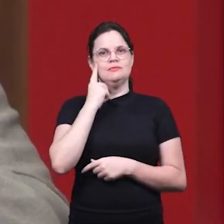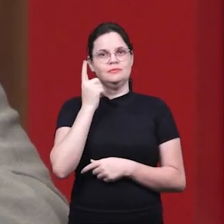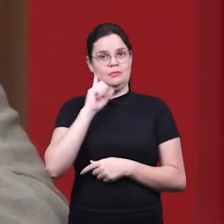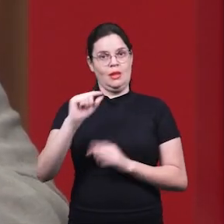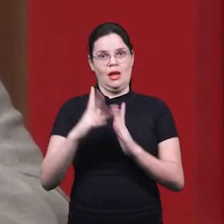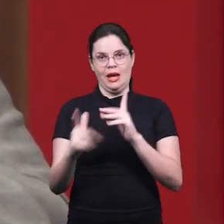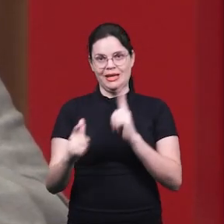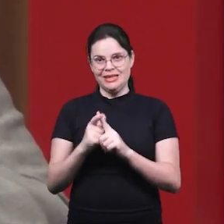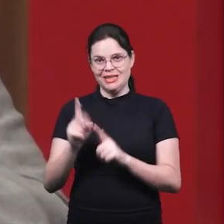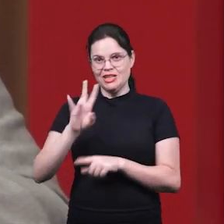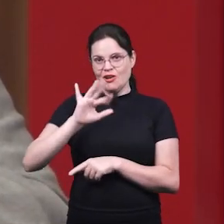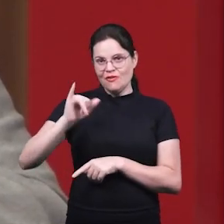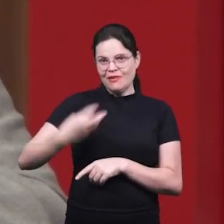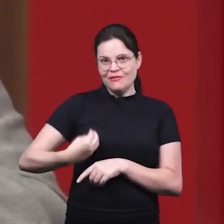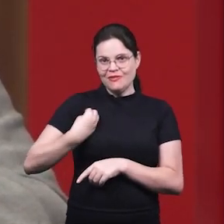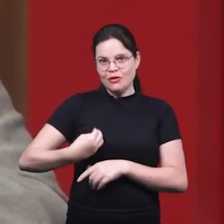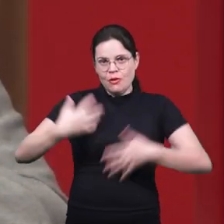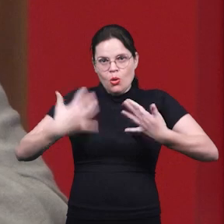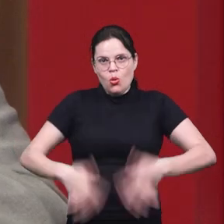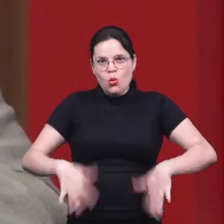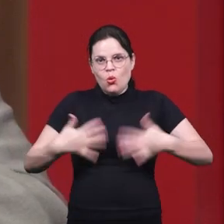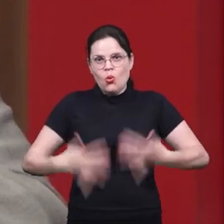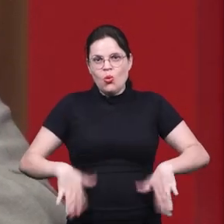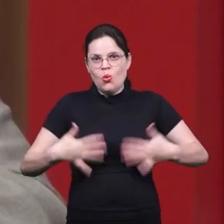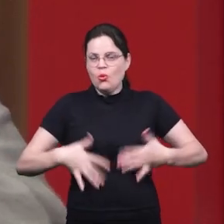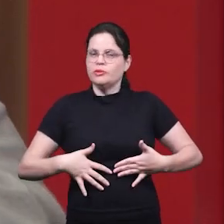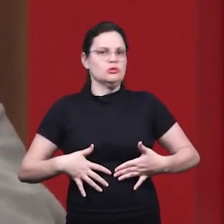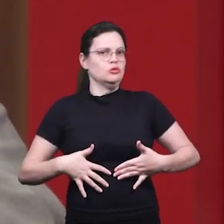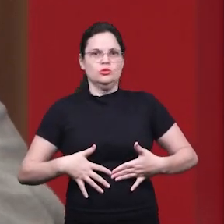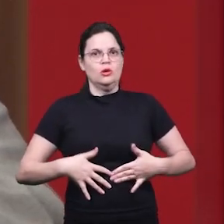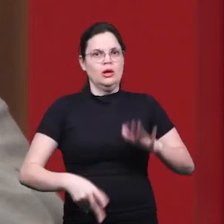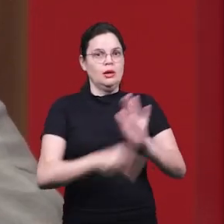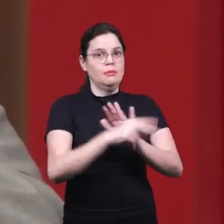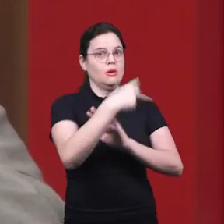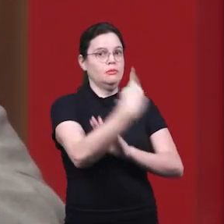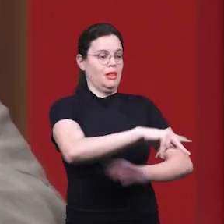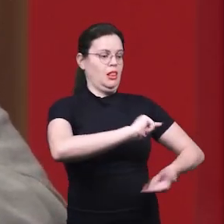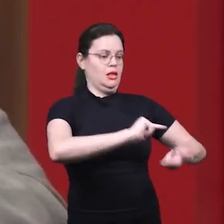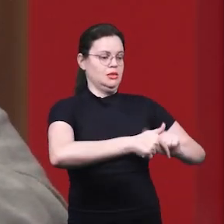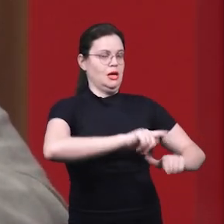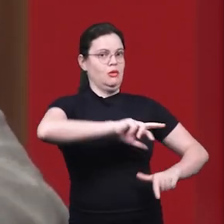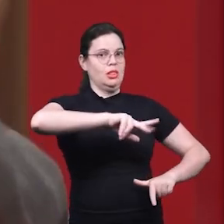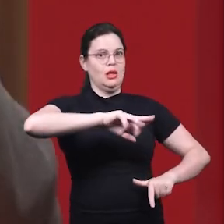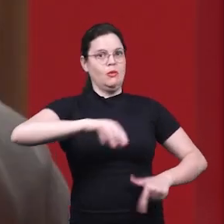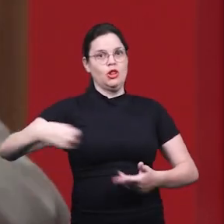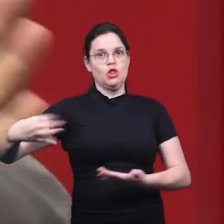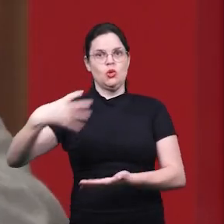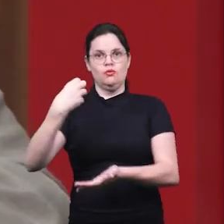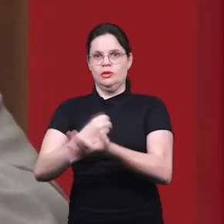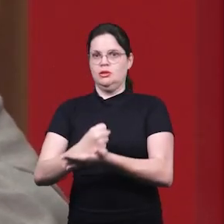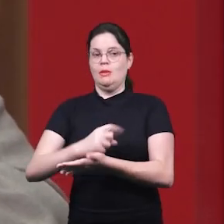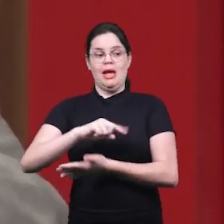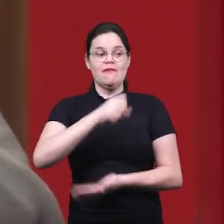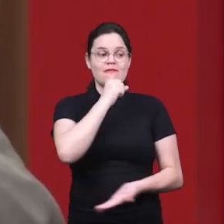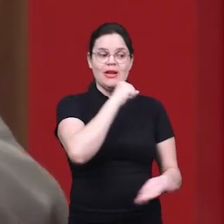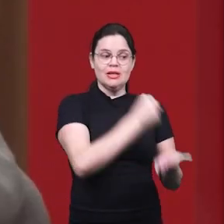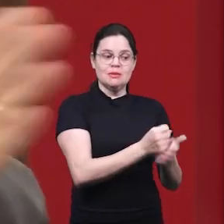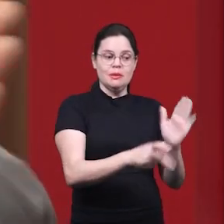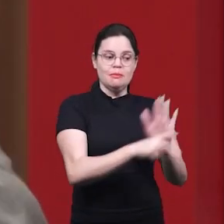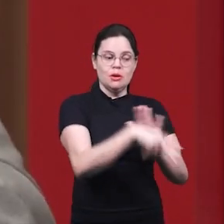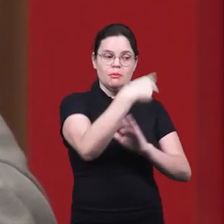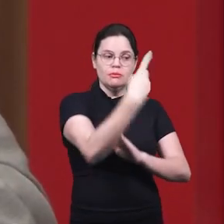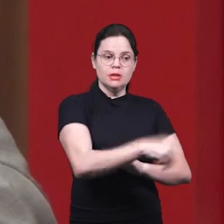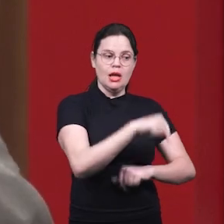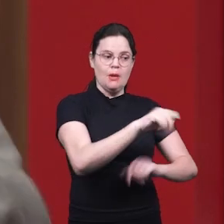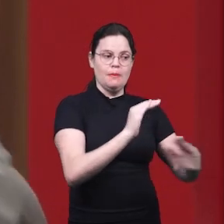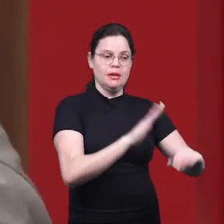grande tribulação, porque a grande tribulação é um tempo de prova para Israel. É Velho Testamento, não é Novo Testamento. O Novo Testamento já encerrou. É outra aliança